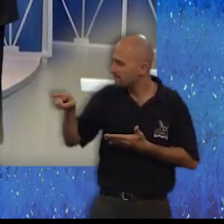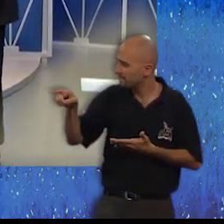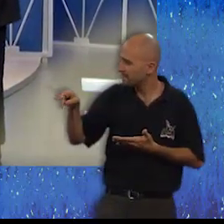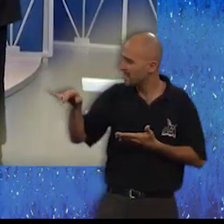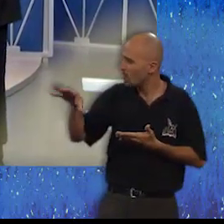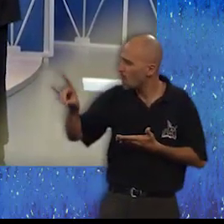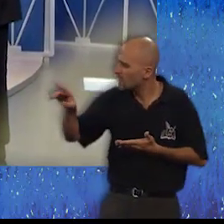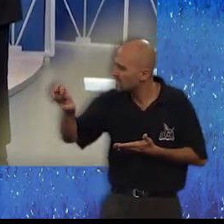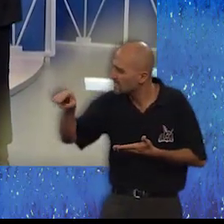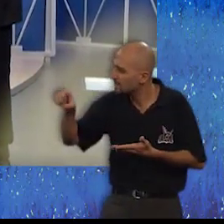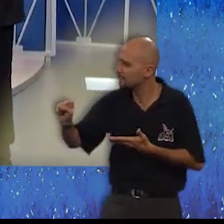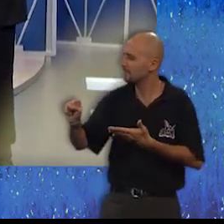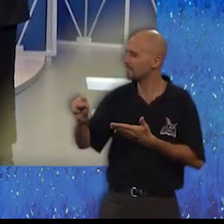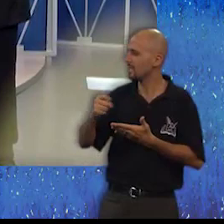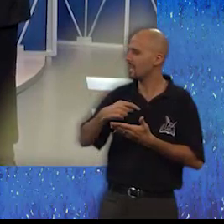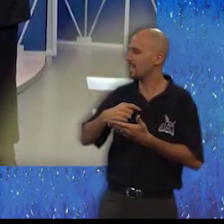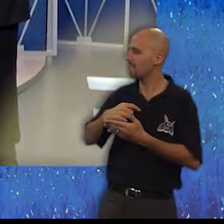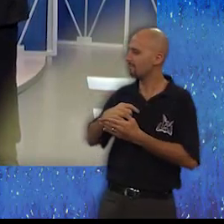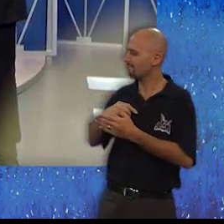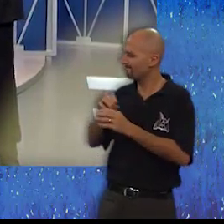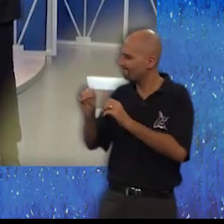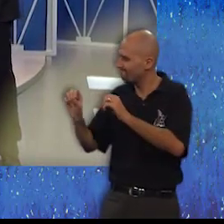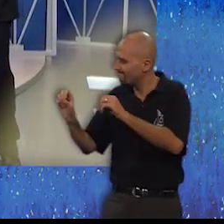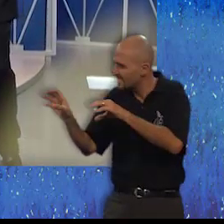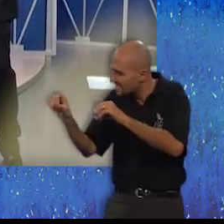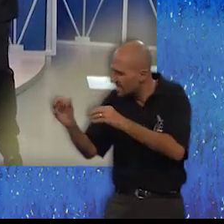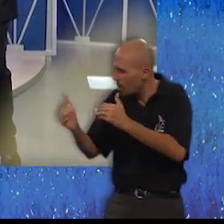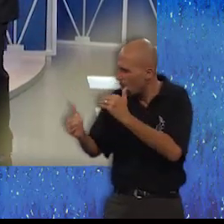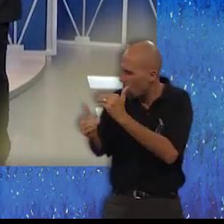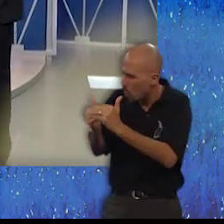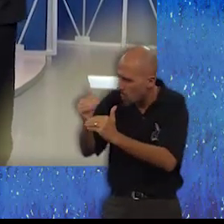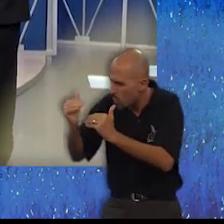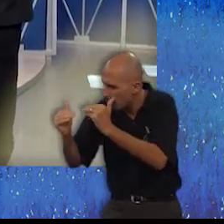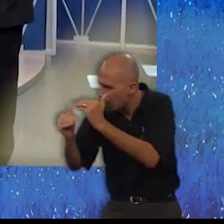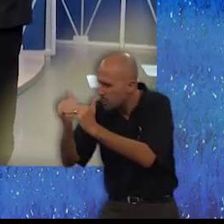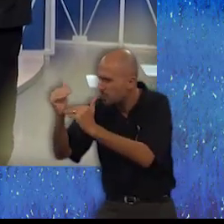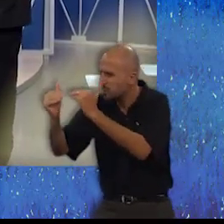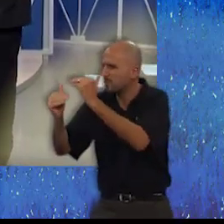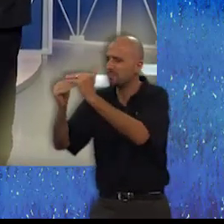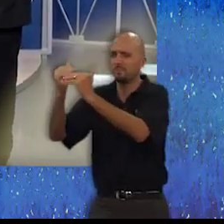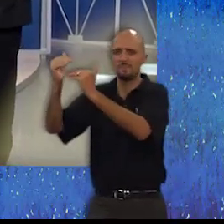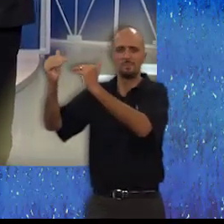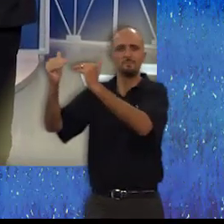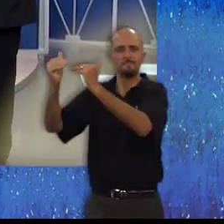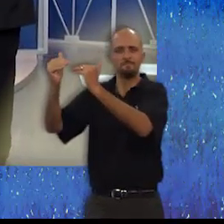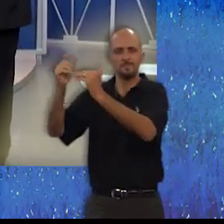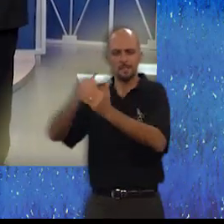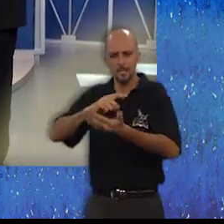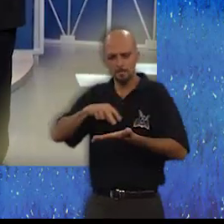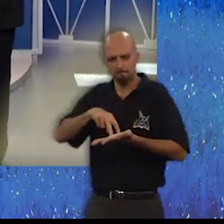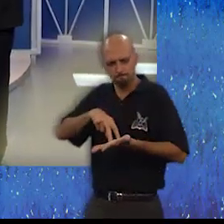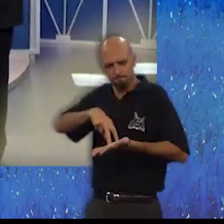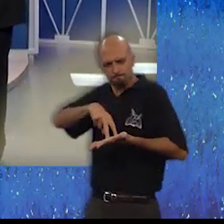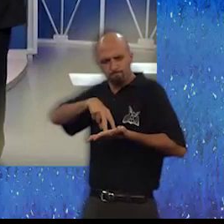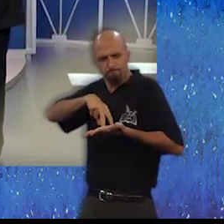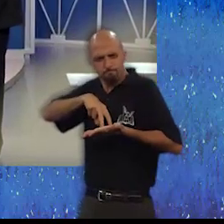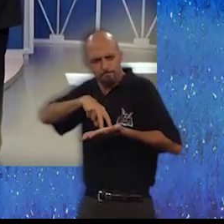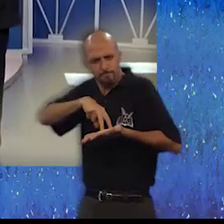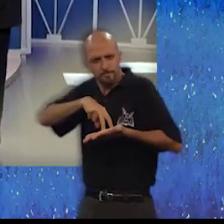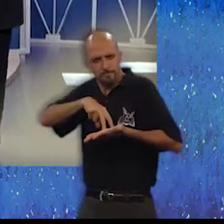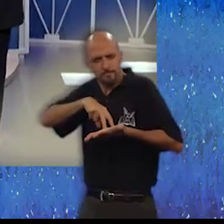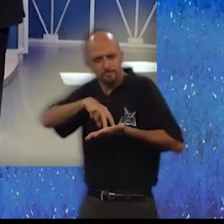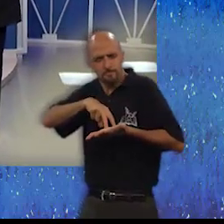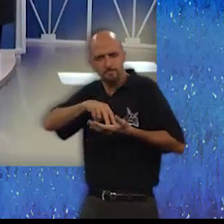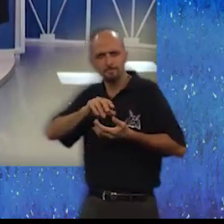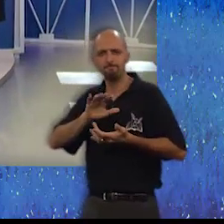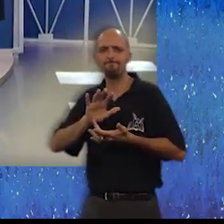você deixar, se você permitir. Então Jesus, com carinho, com amor, com firmeza, disse a